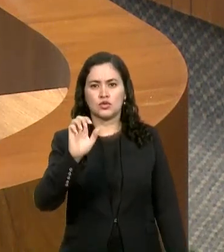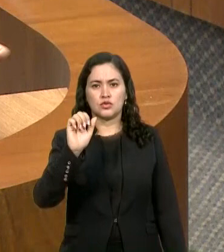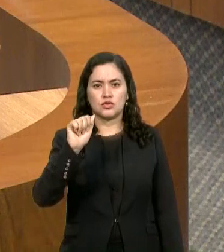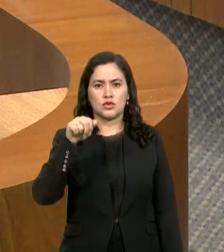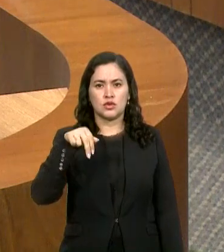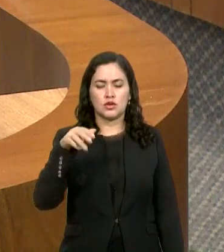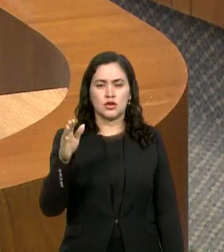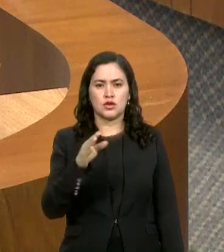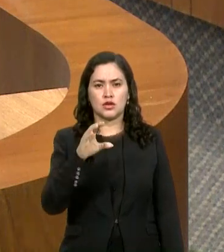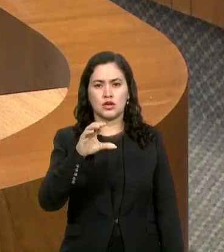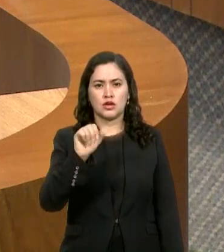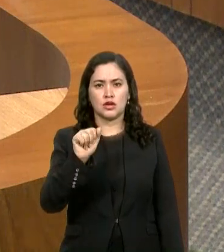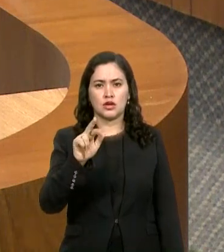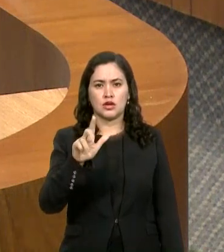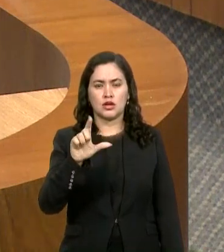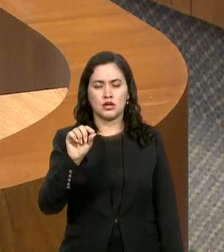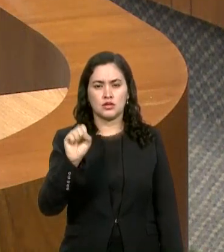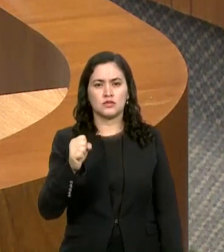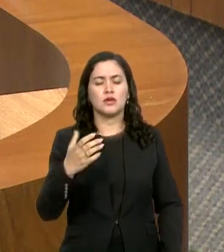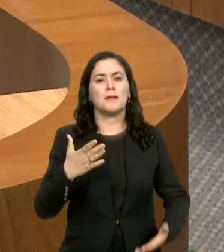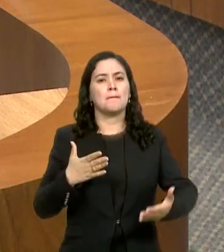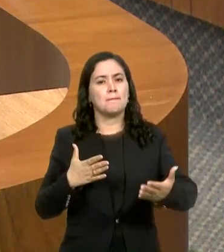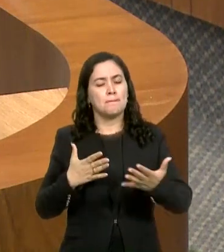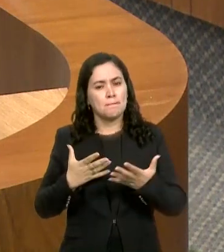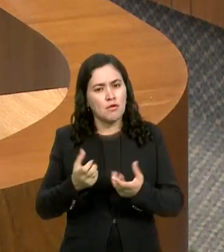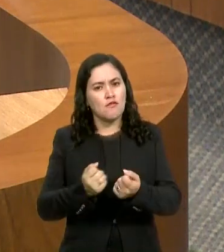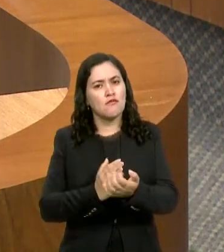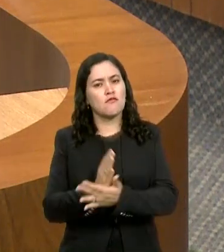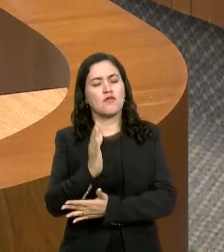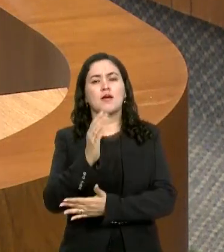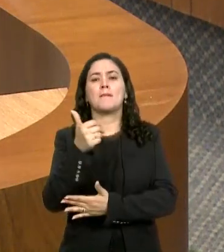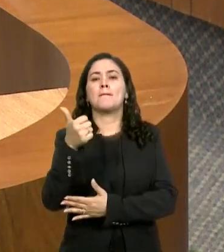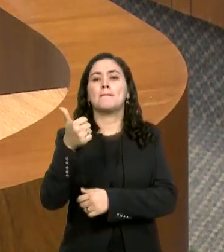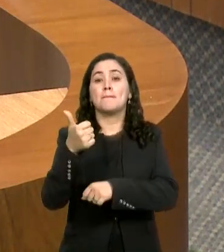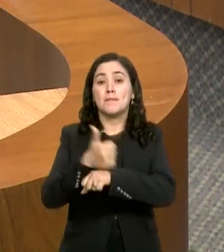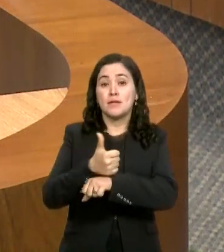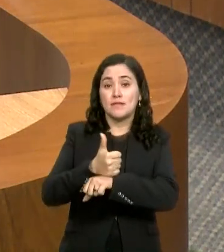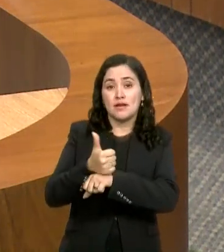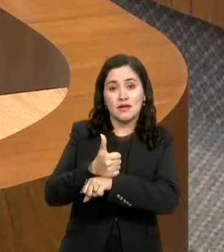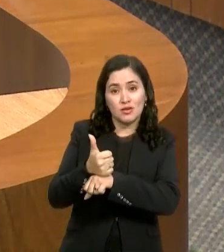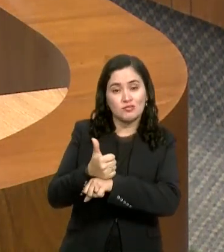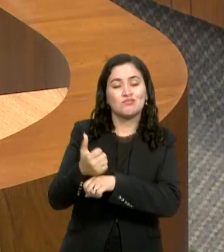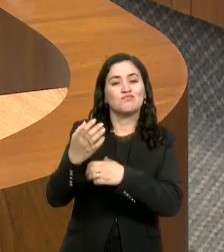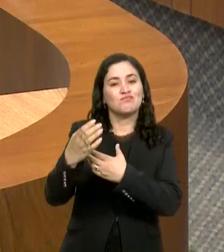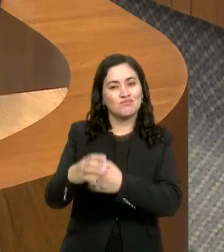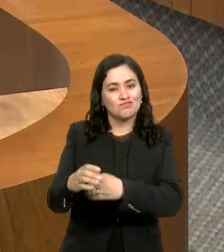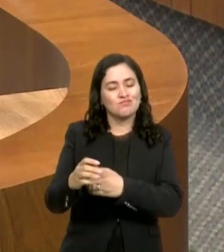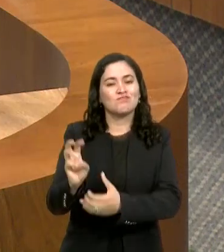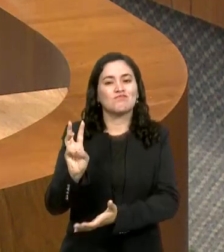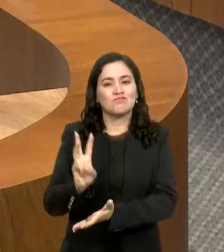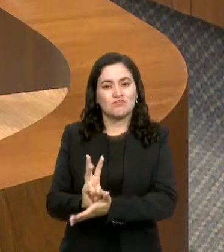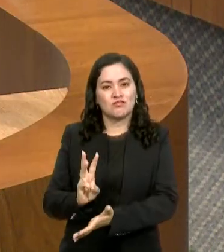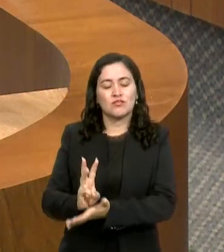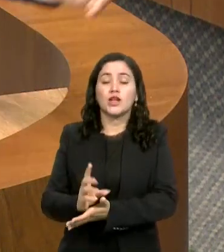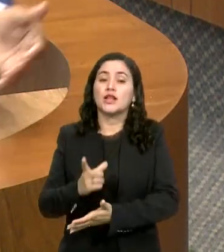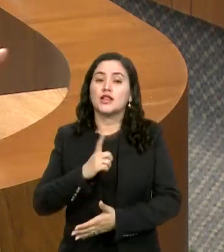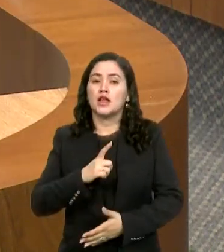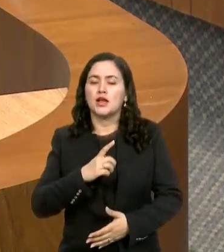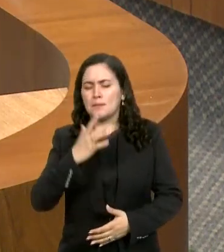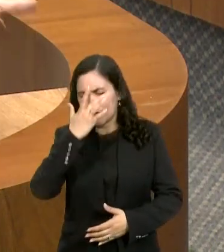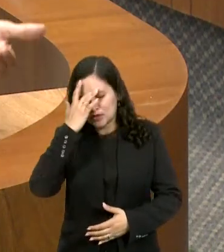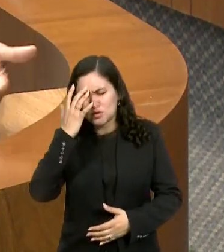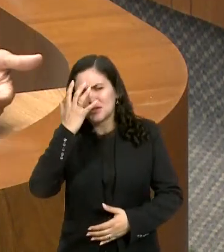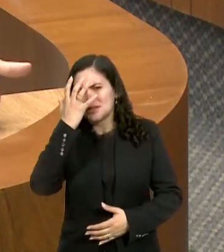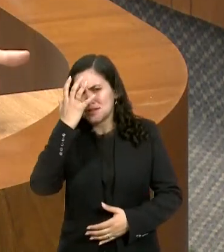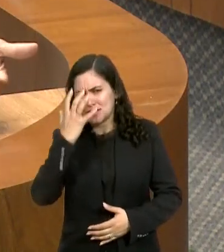no concurso da Defensoria. Então, homens sérios, homens honrados da Defensoria Pública do Estado do Maranhão. Na última semana,